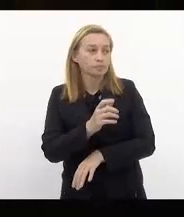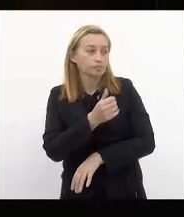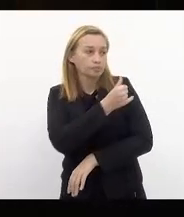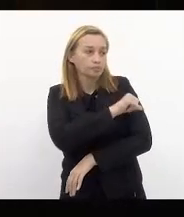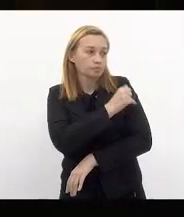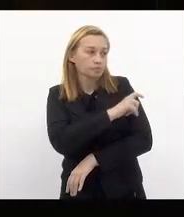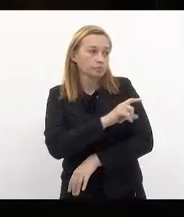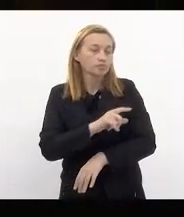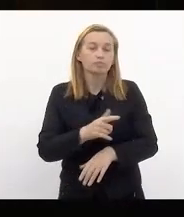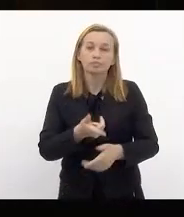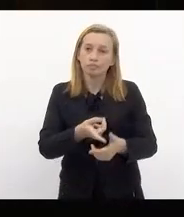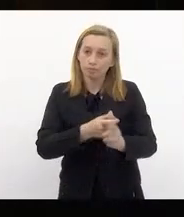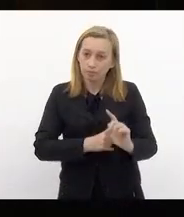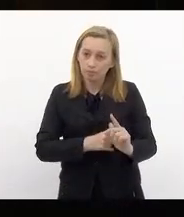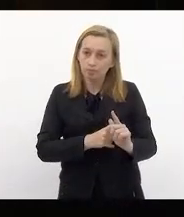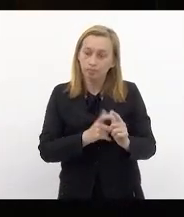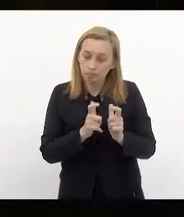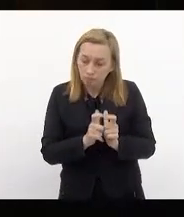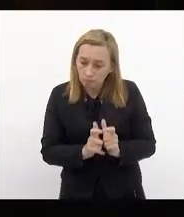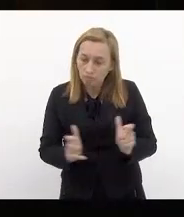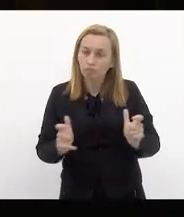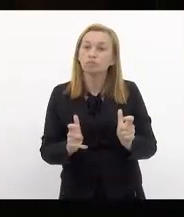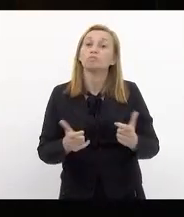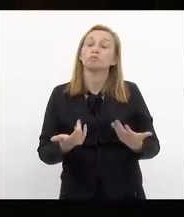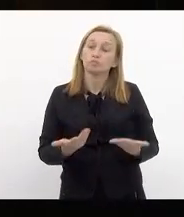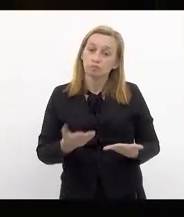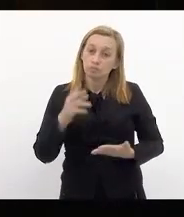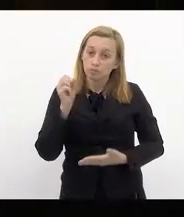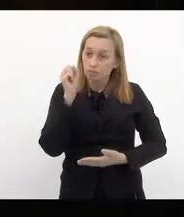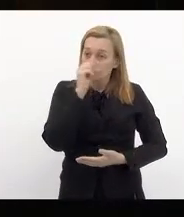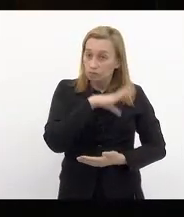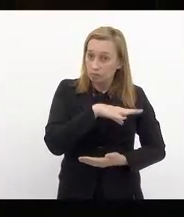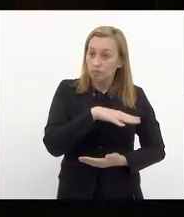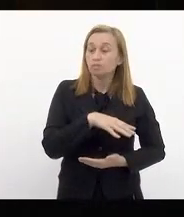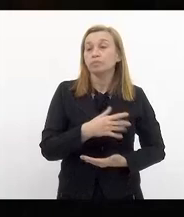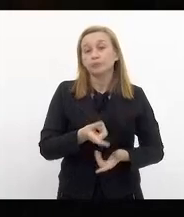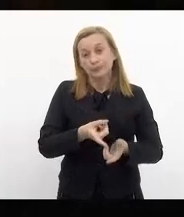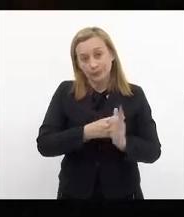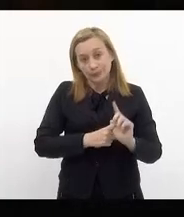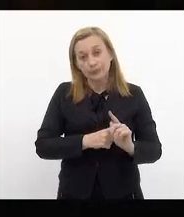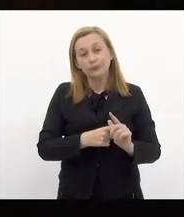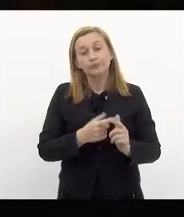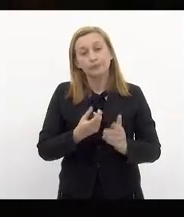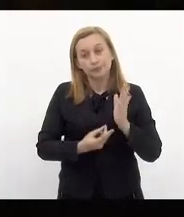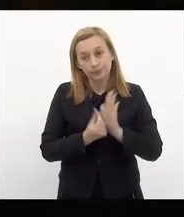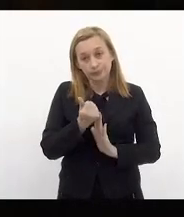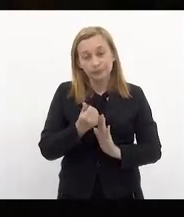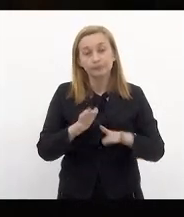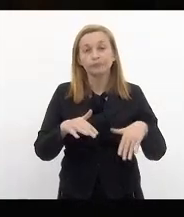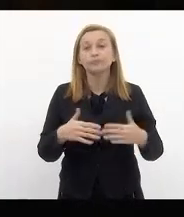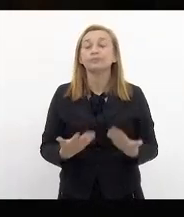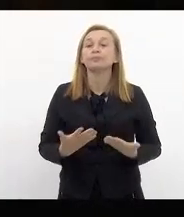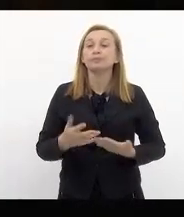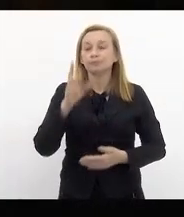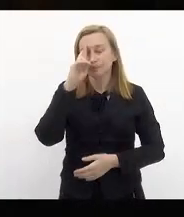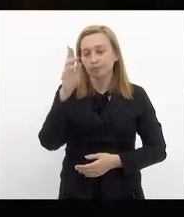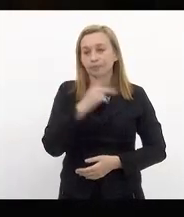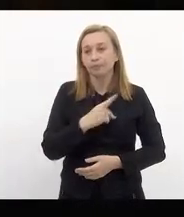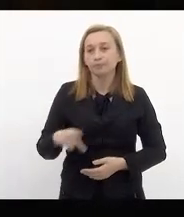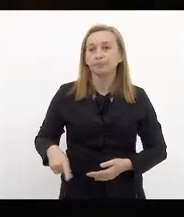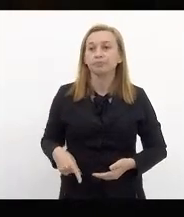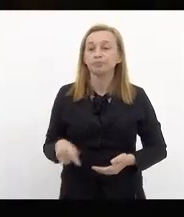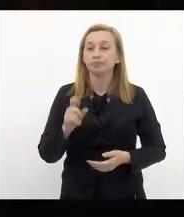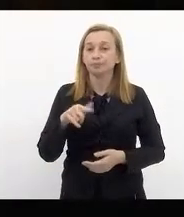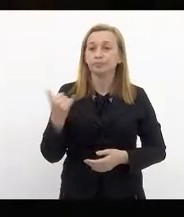se submeteu a um processo completamente absurdo de endividamento financeiro. E aí, senhora presidenta,